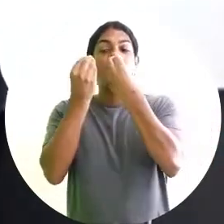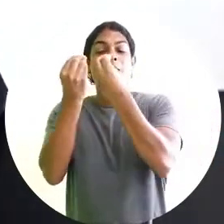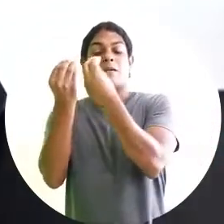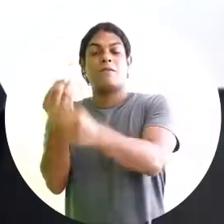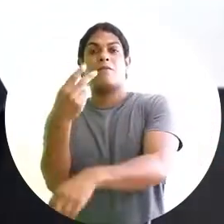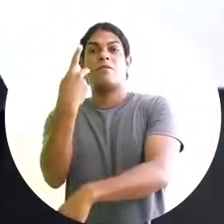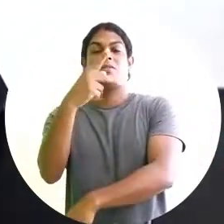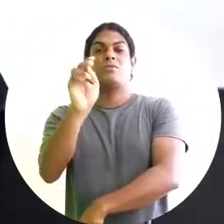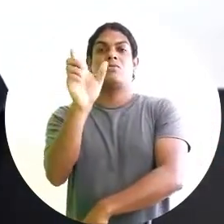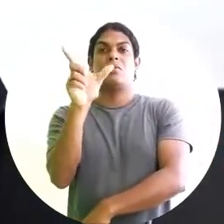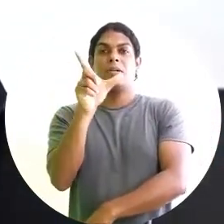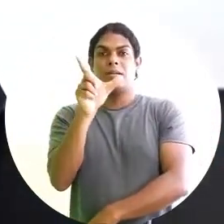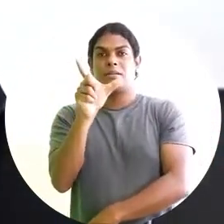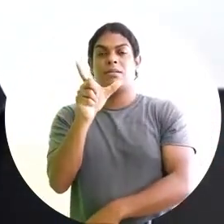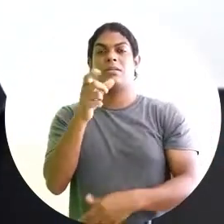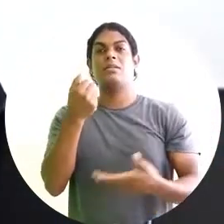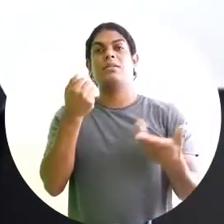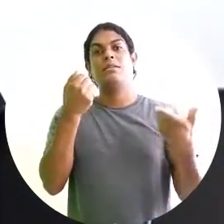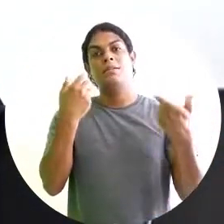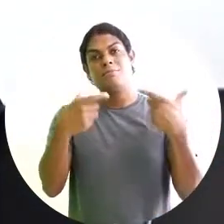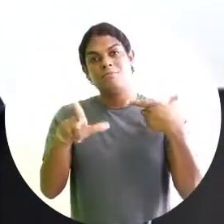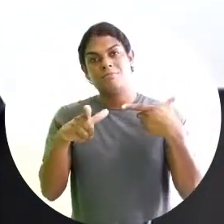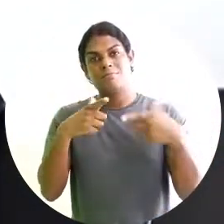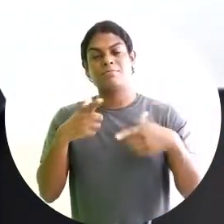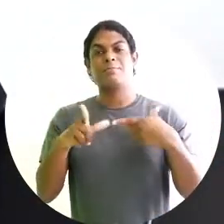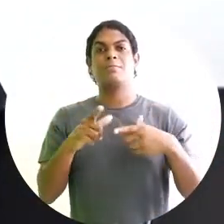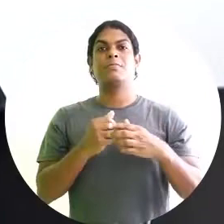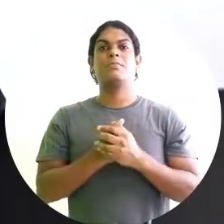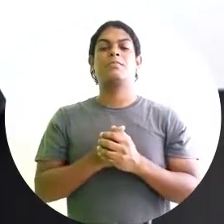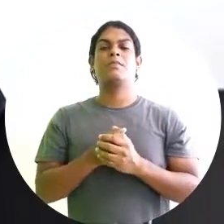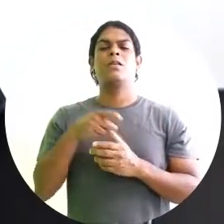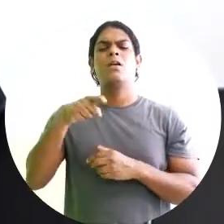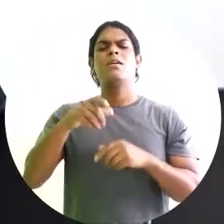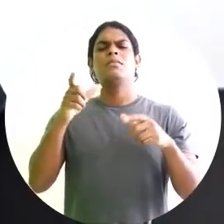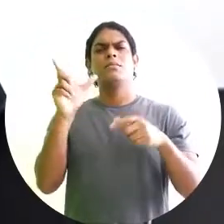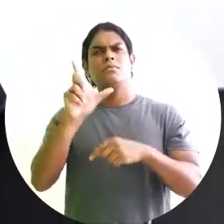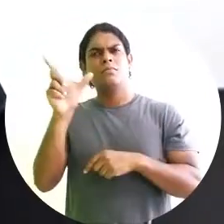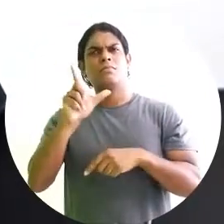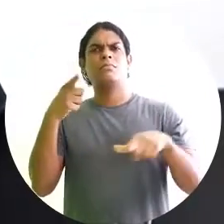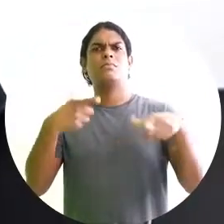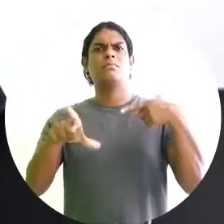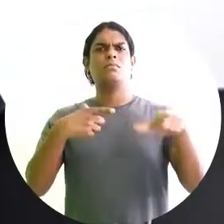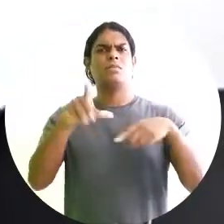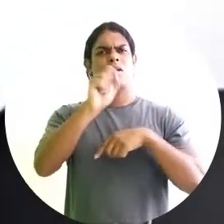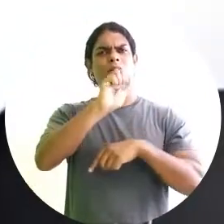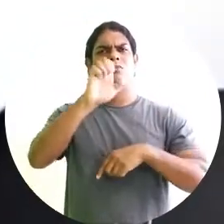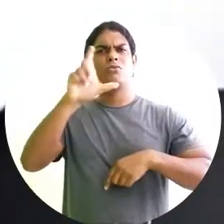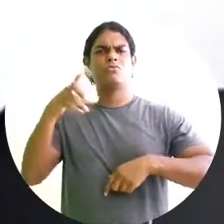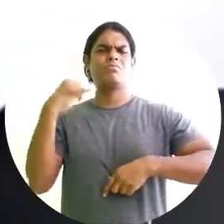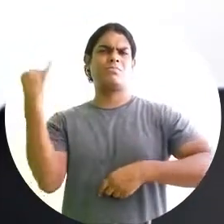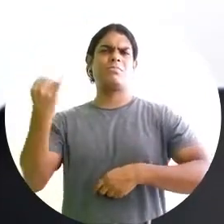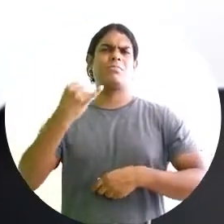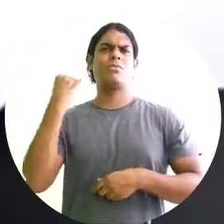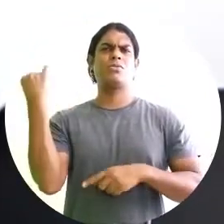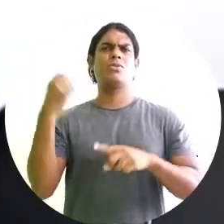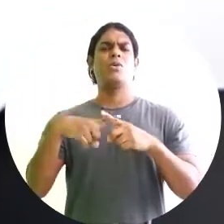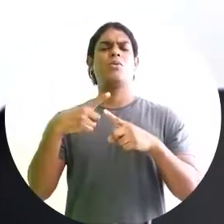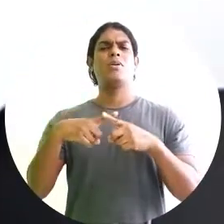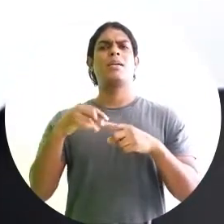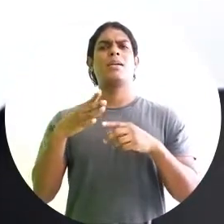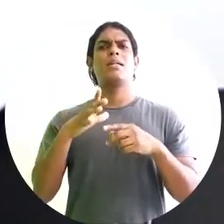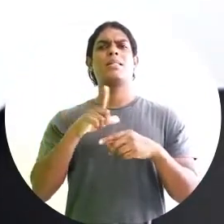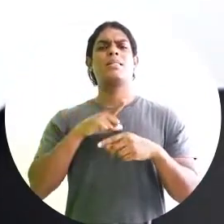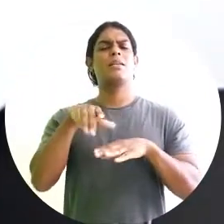trabalho. A carteira de trabalho é importante pelo próprio nome dela, Carteira de Trabalho e Previdência Social, porque ela